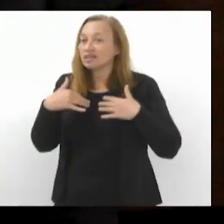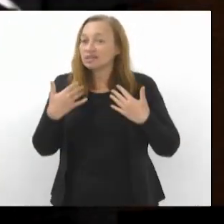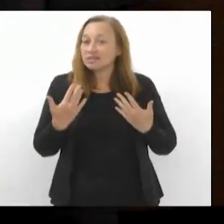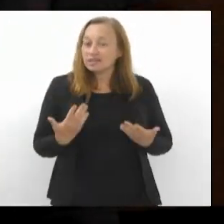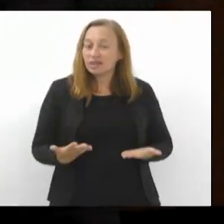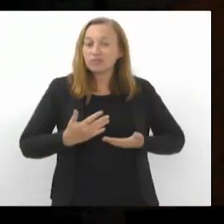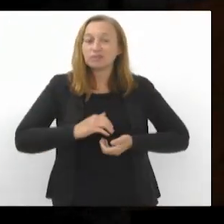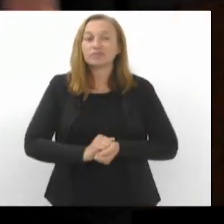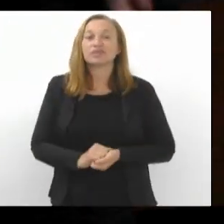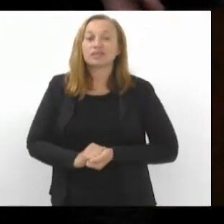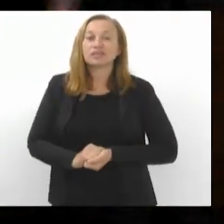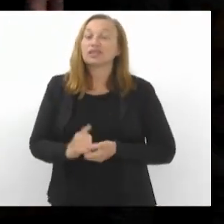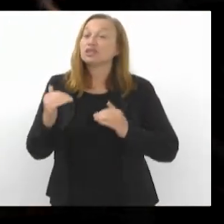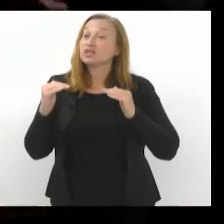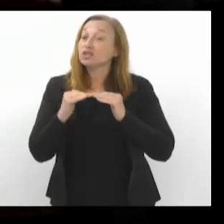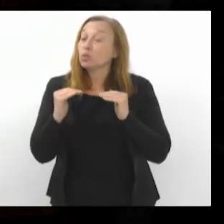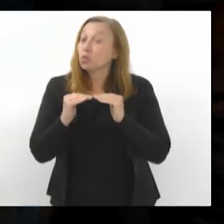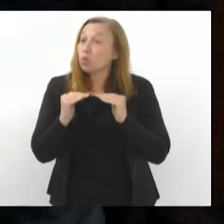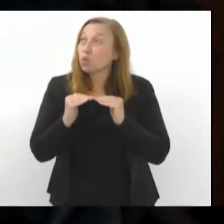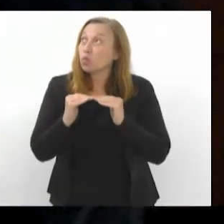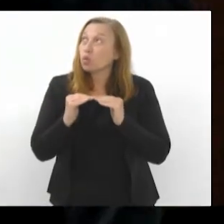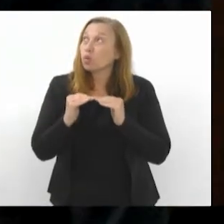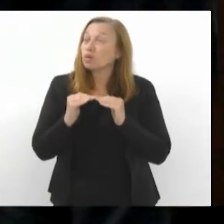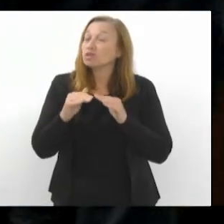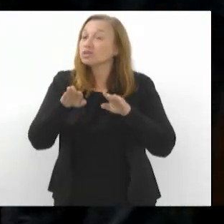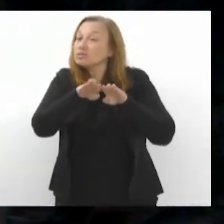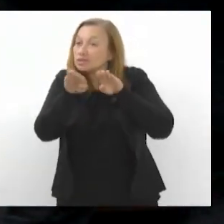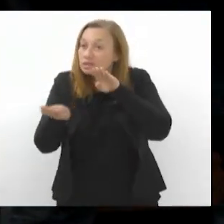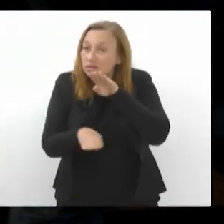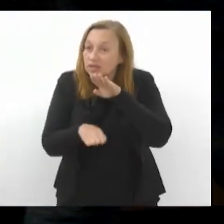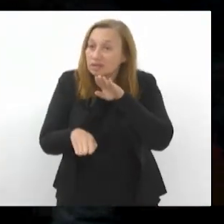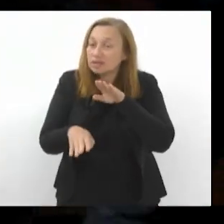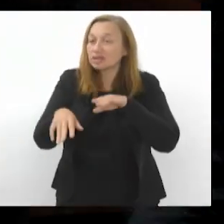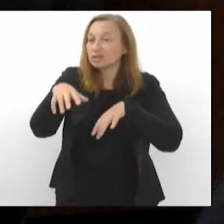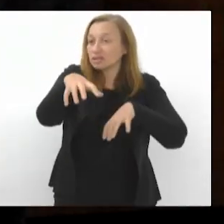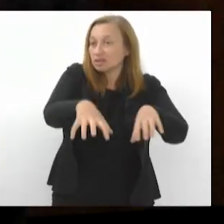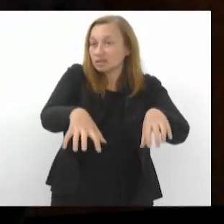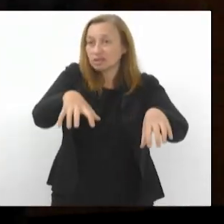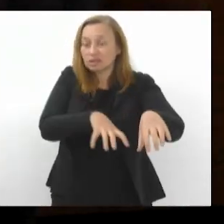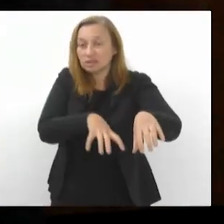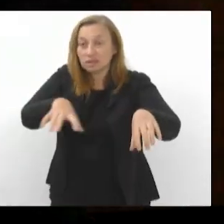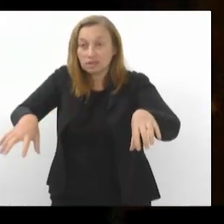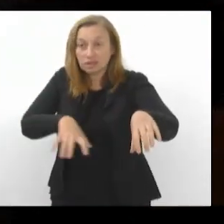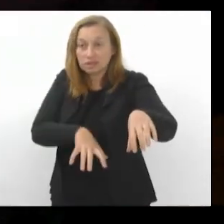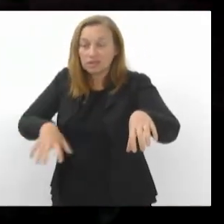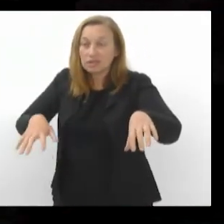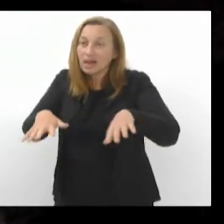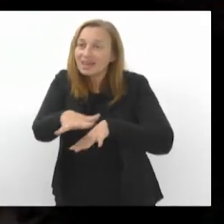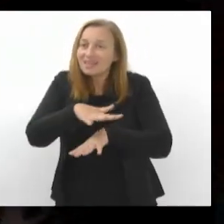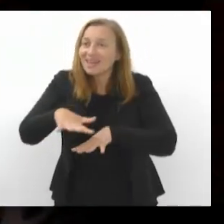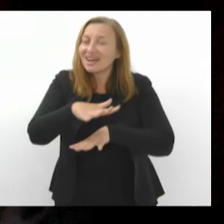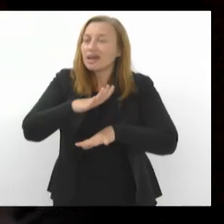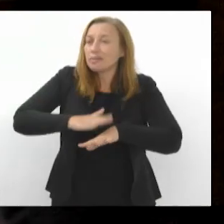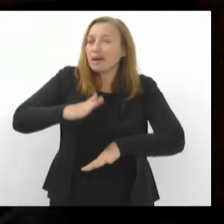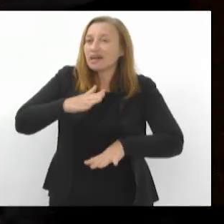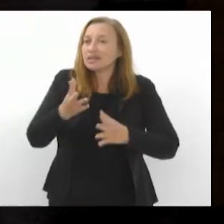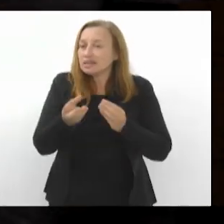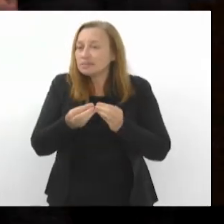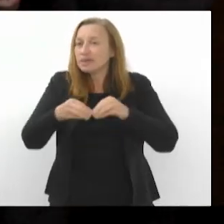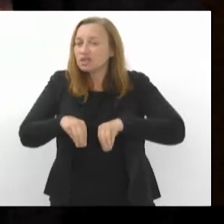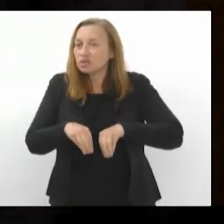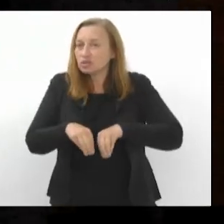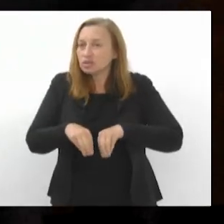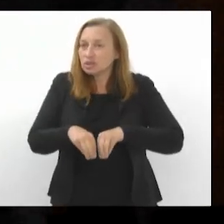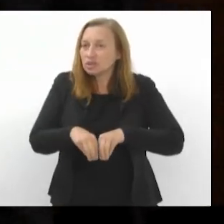que, de acordo com as desigualdades regionais, né, as áreas mais afetadas pela